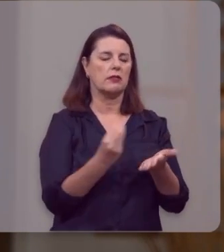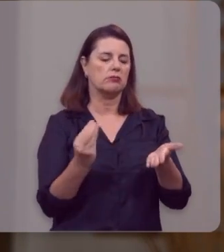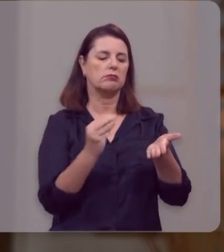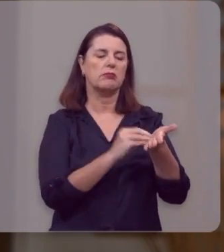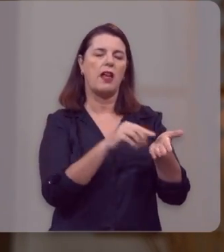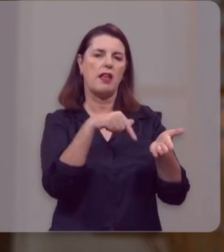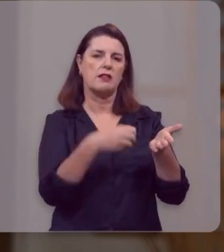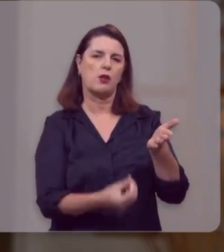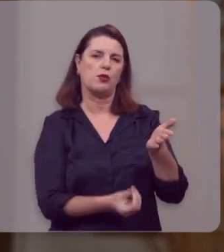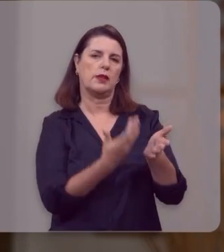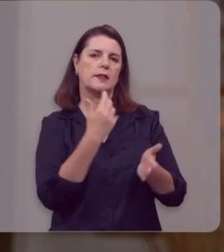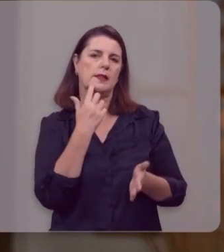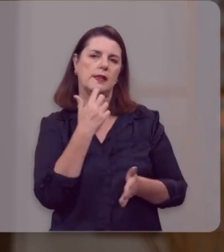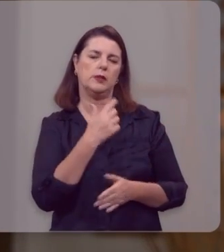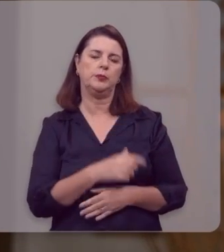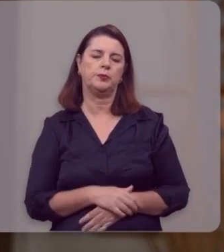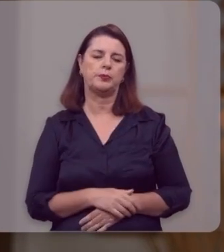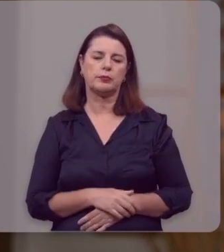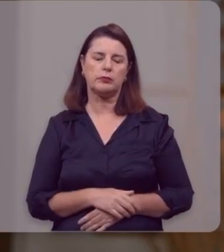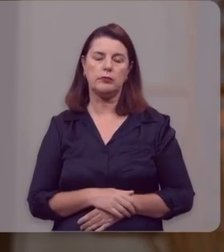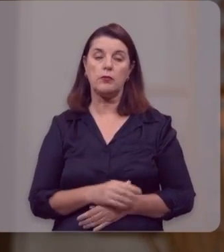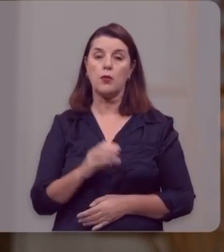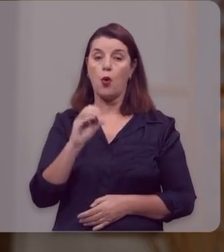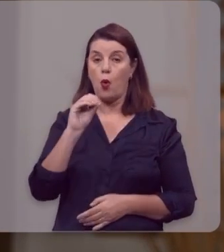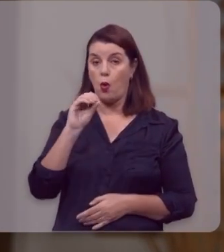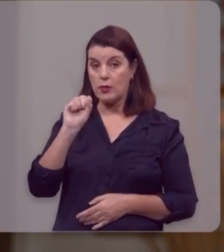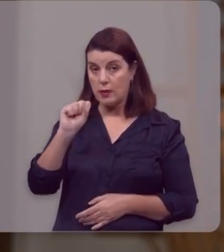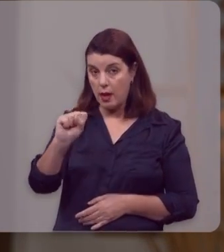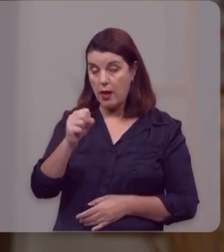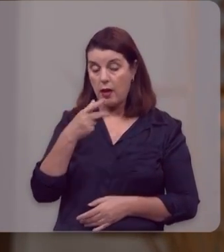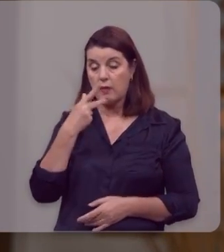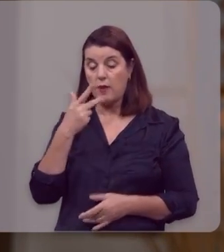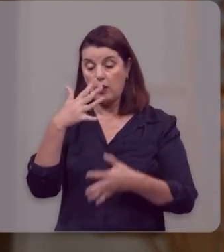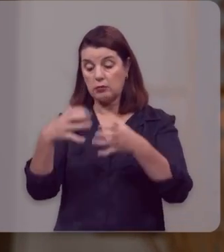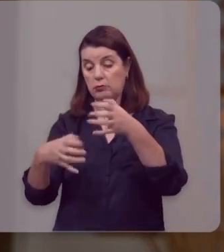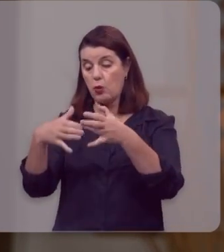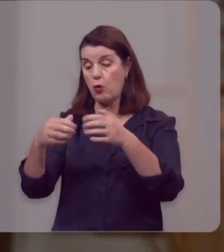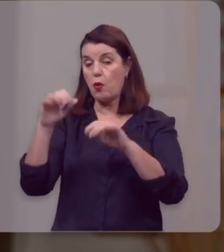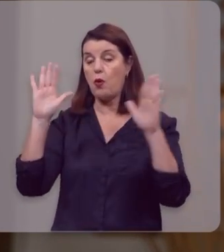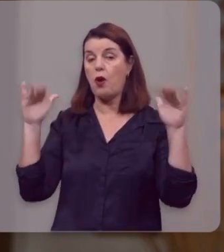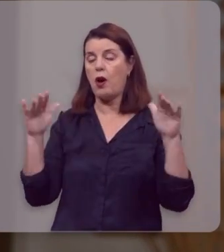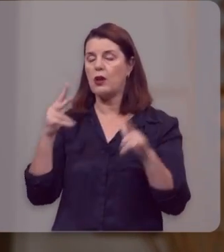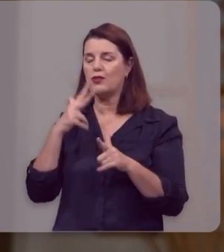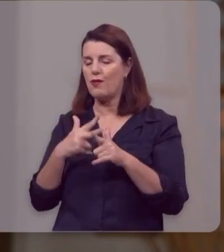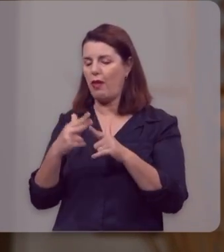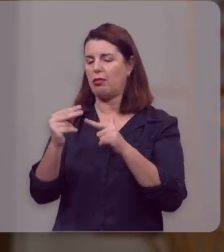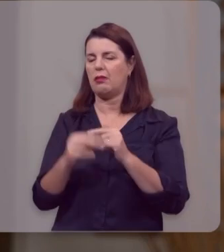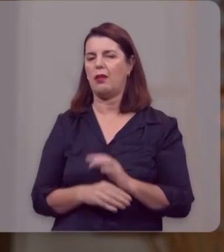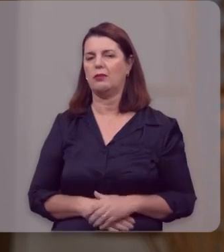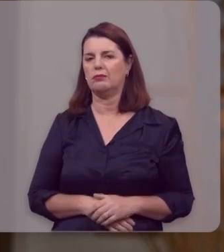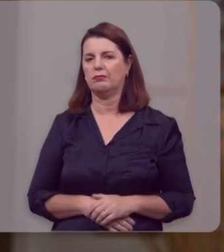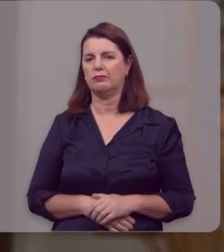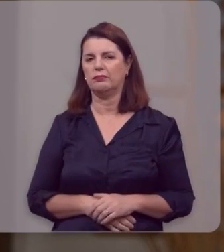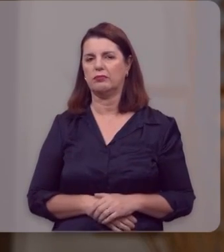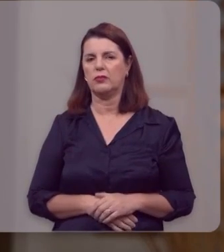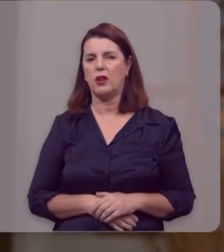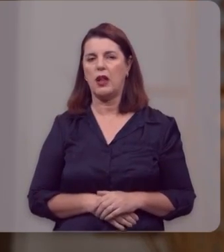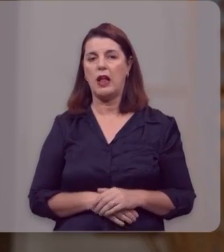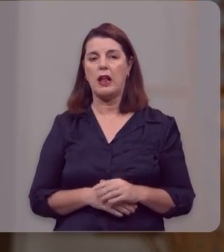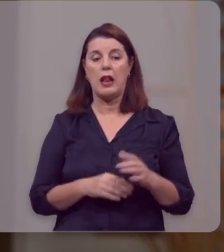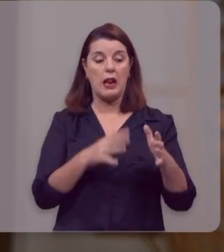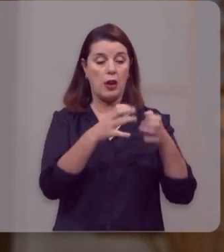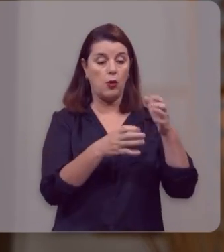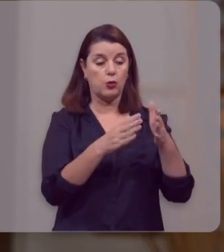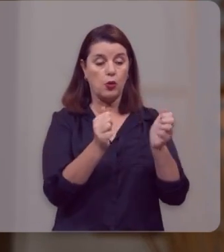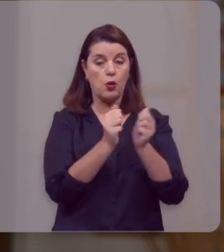registrado esse episódio. Oséias diz que ele lutou com o anjo e prevaleceu, e ele lutou